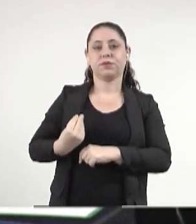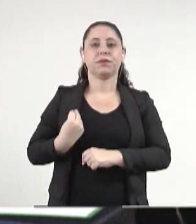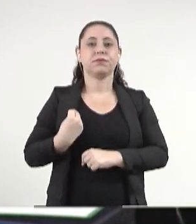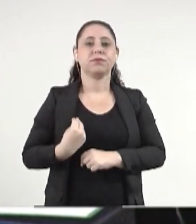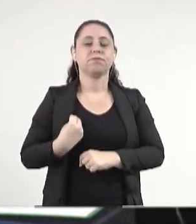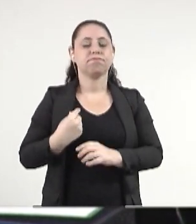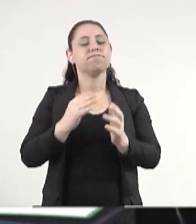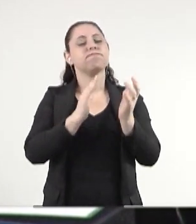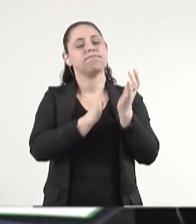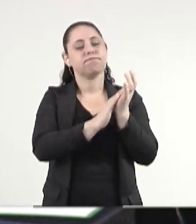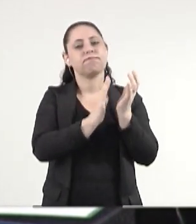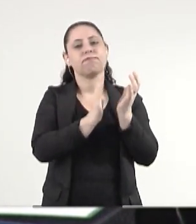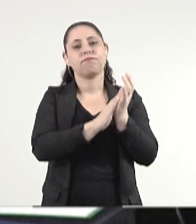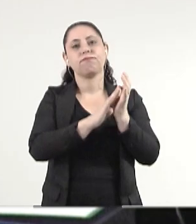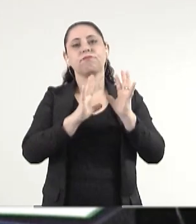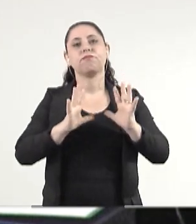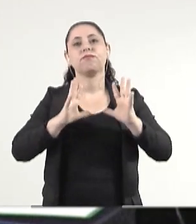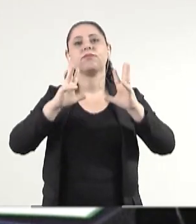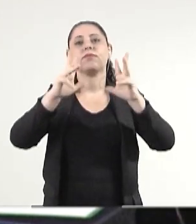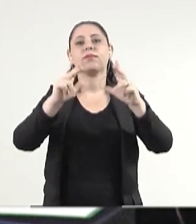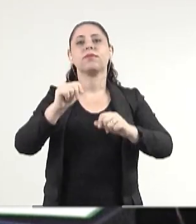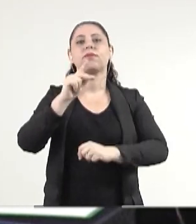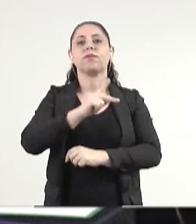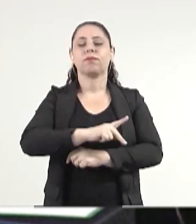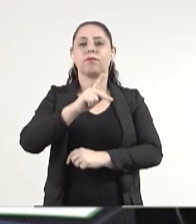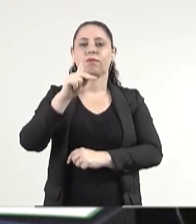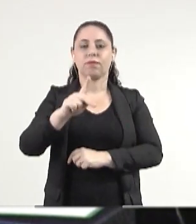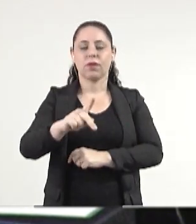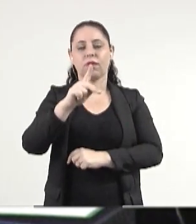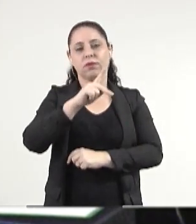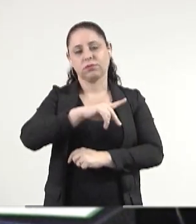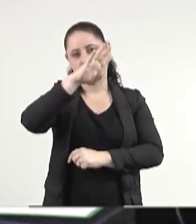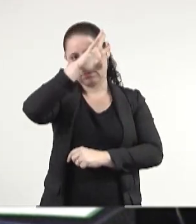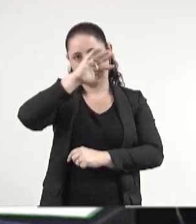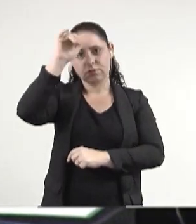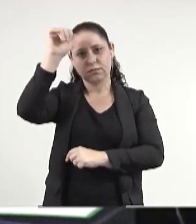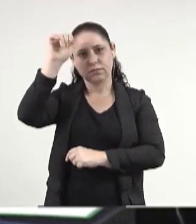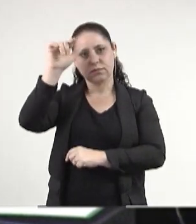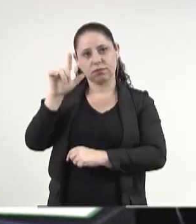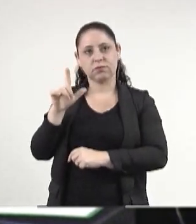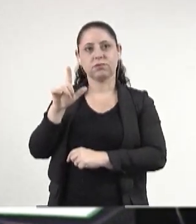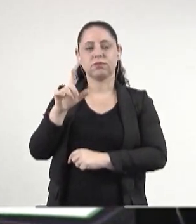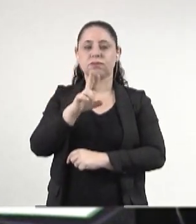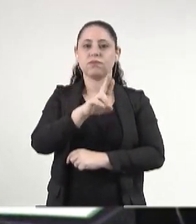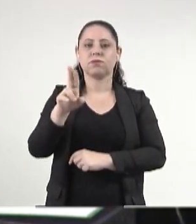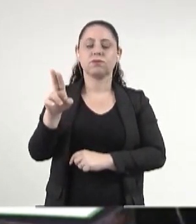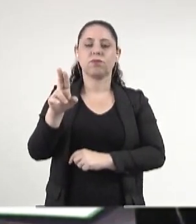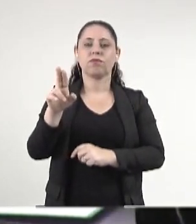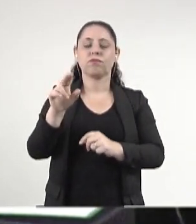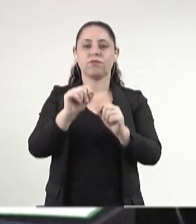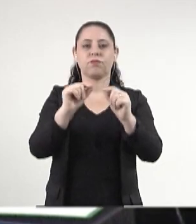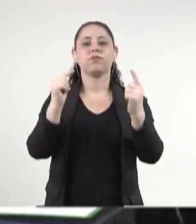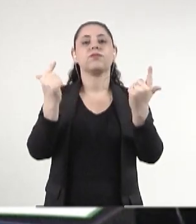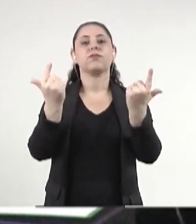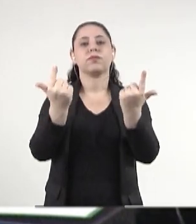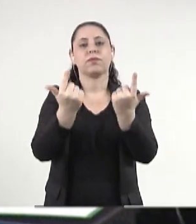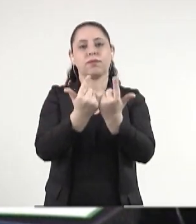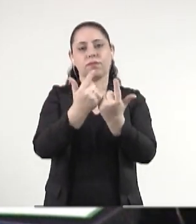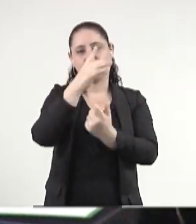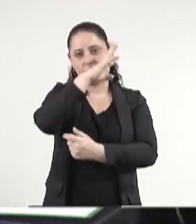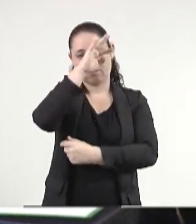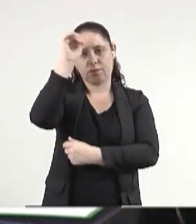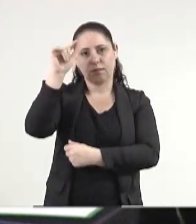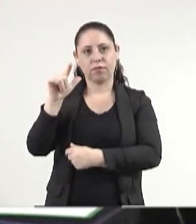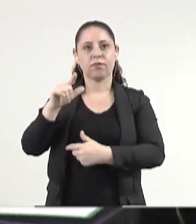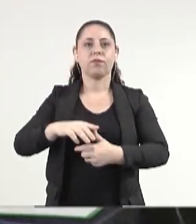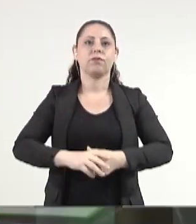vida. Parabéns a todos os professores e professoras sul-mato-grossenses, em nome do Poder Legislativo do Mato Grosso